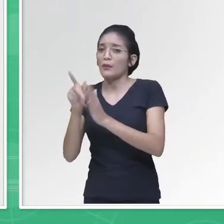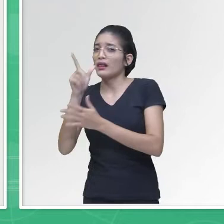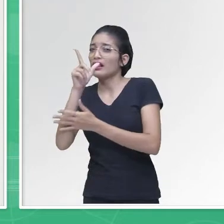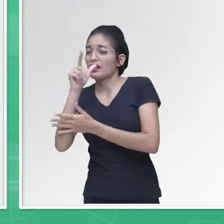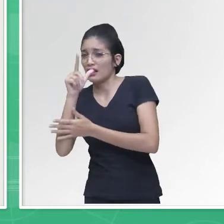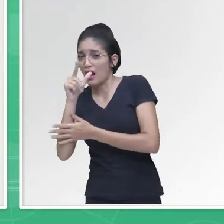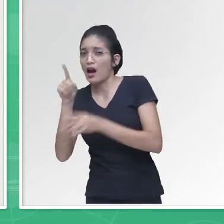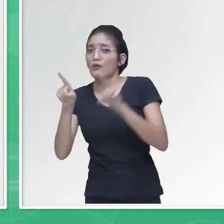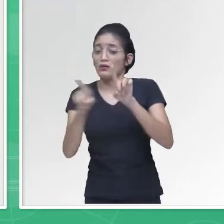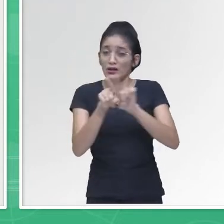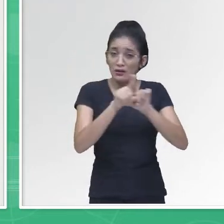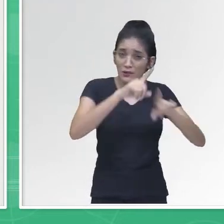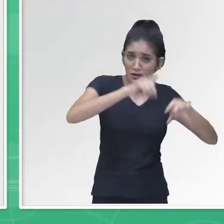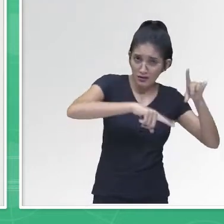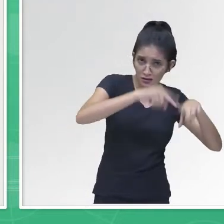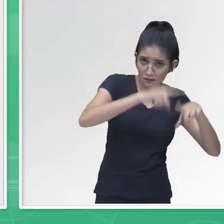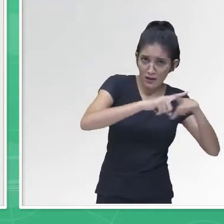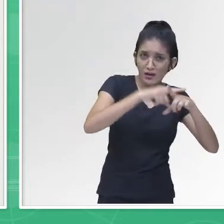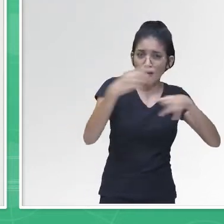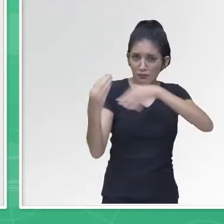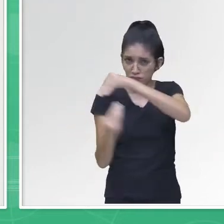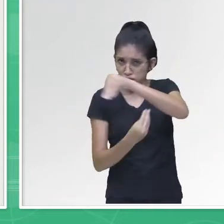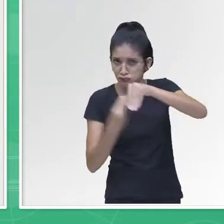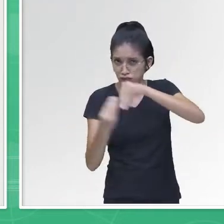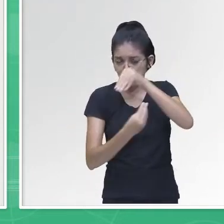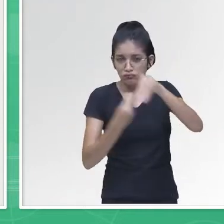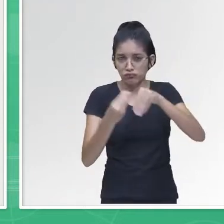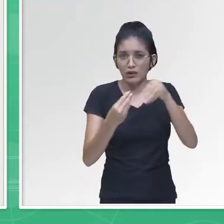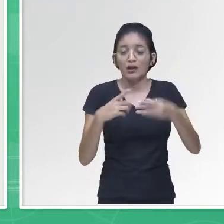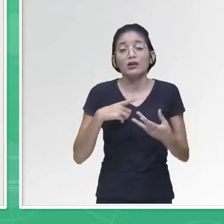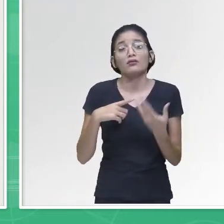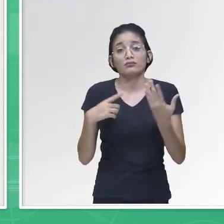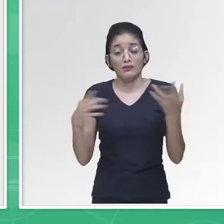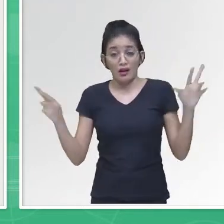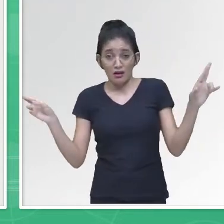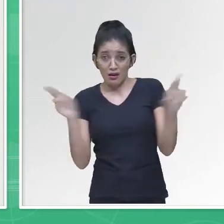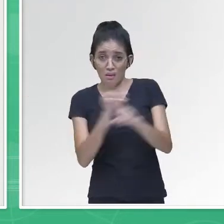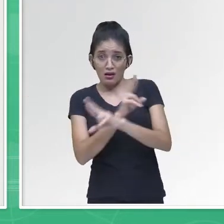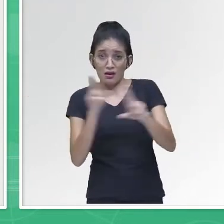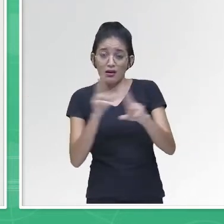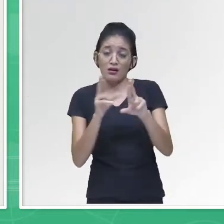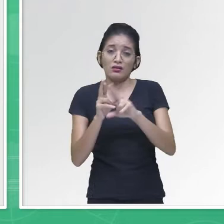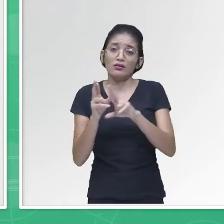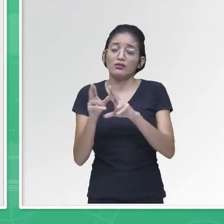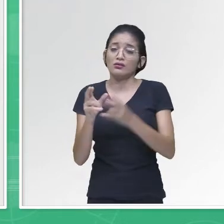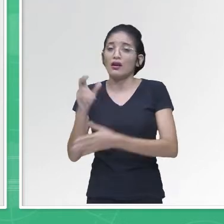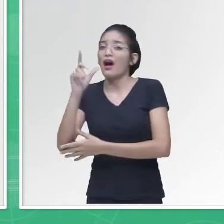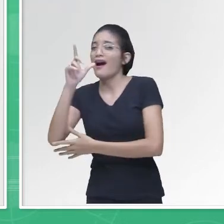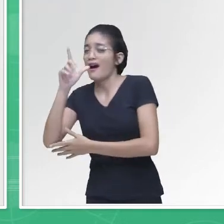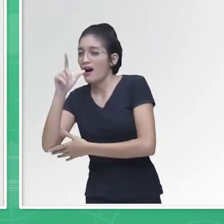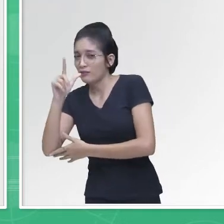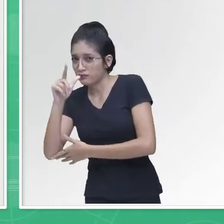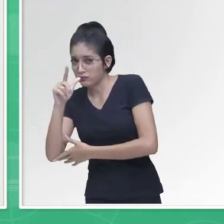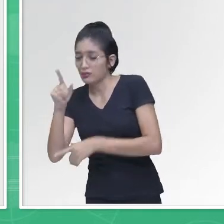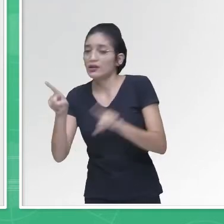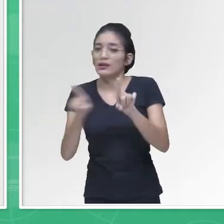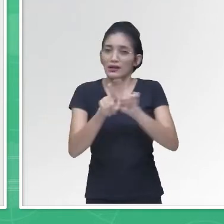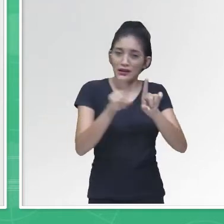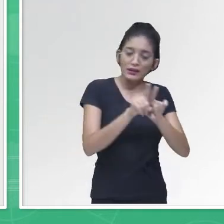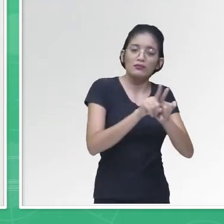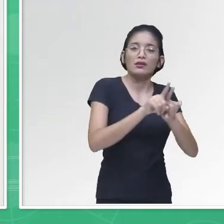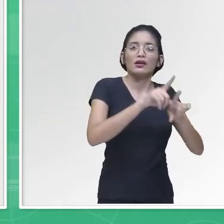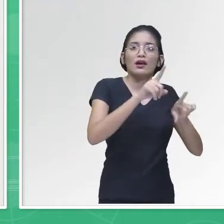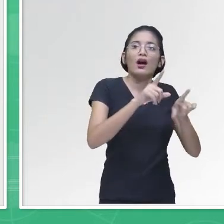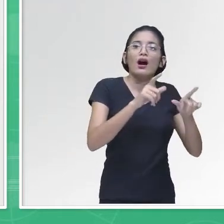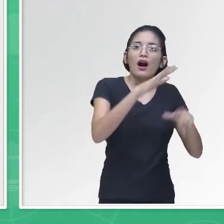solvente, tá? Ou seja, relaciono a quantidade de soluto em relação à